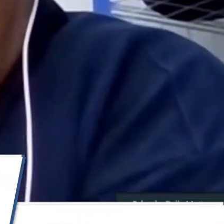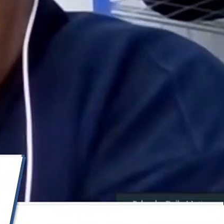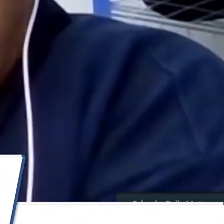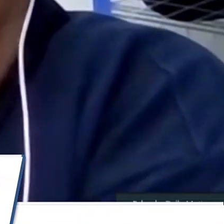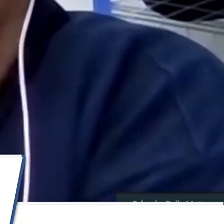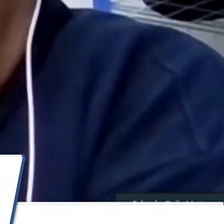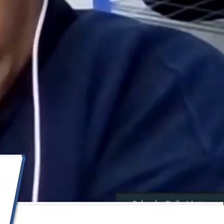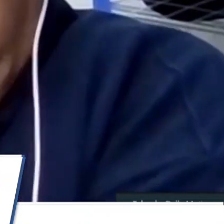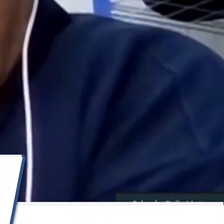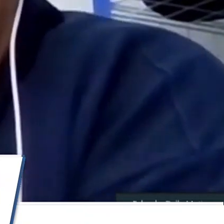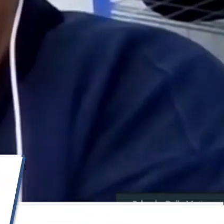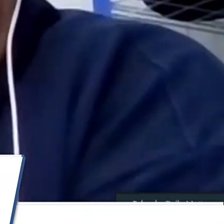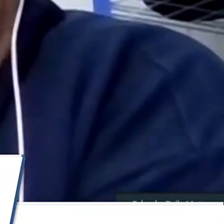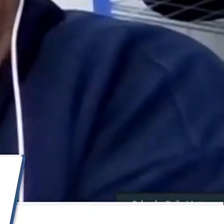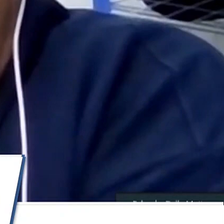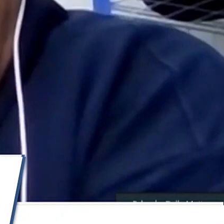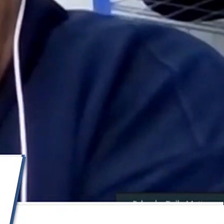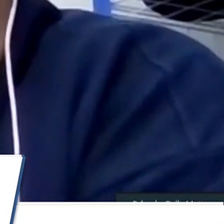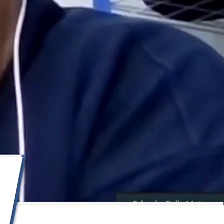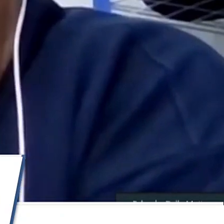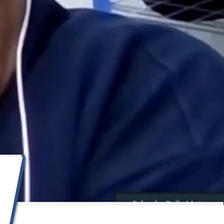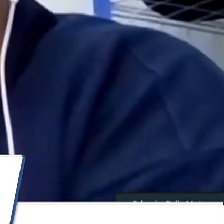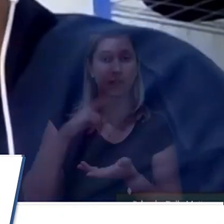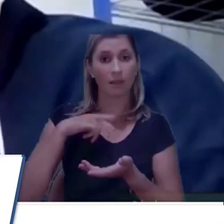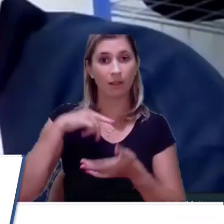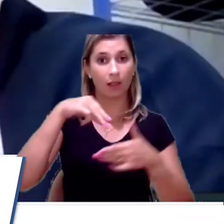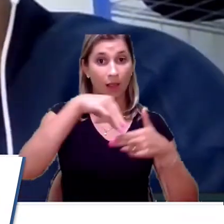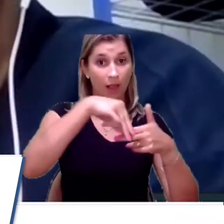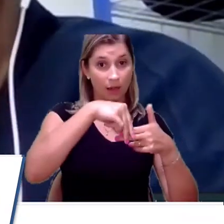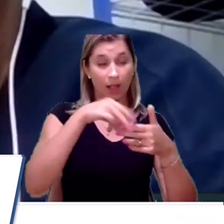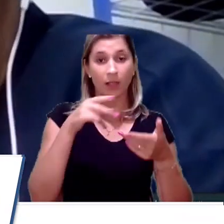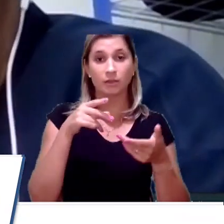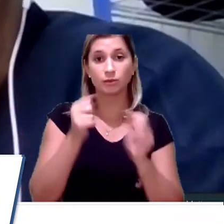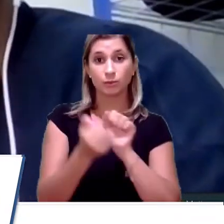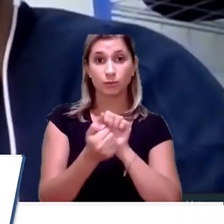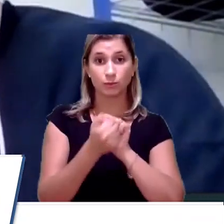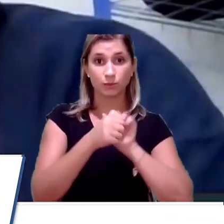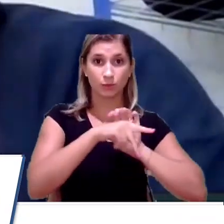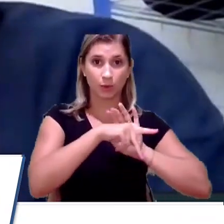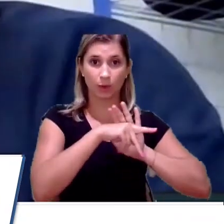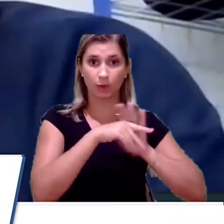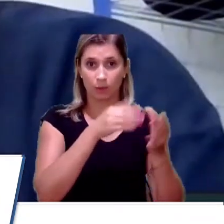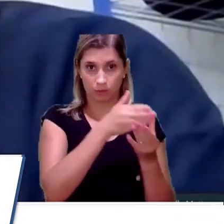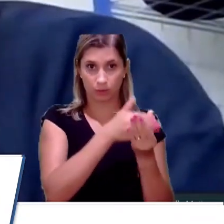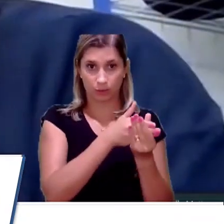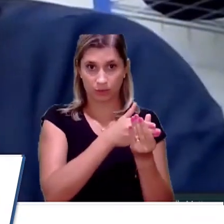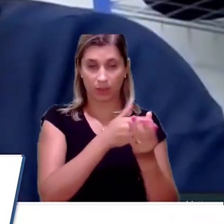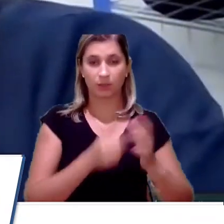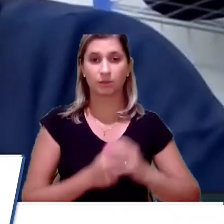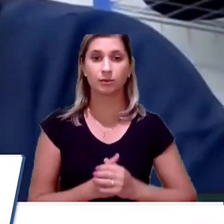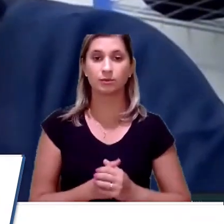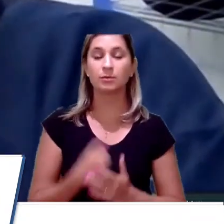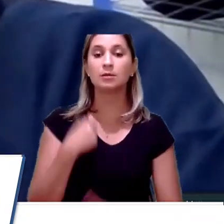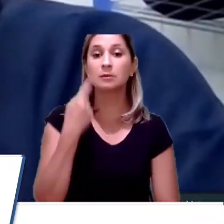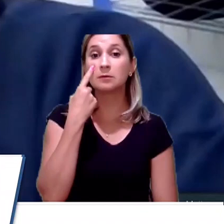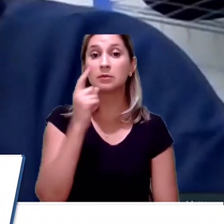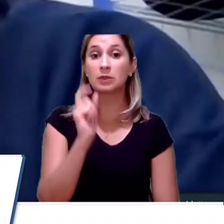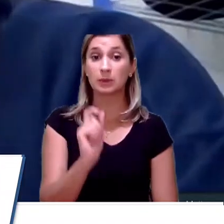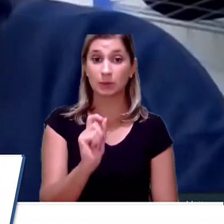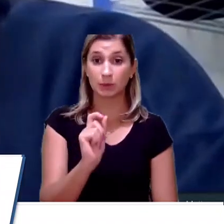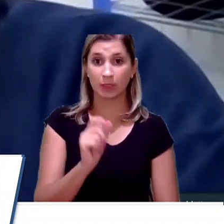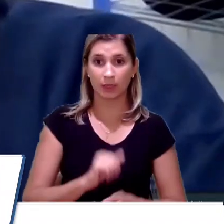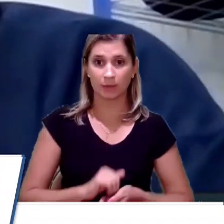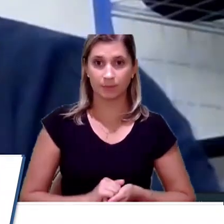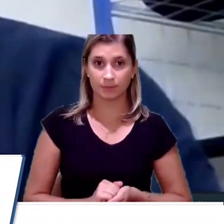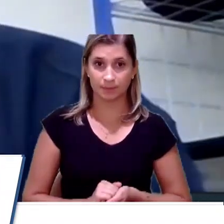se encontra anexado ou apensado ao processo. O que eu vejo? Eu vejo que essa Câmara Municipal